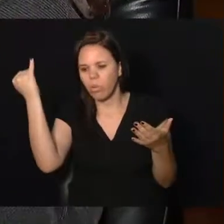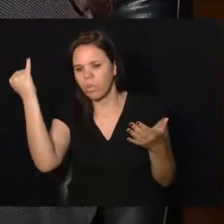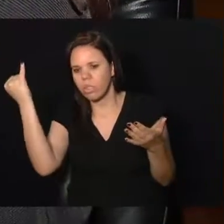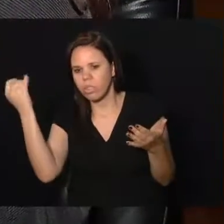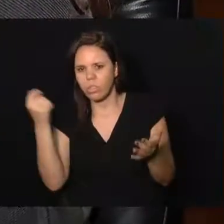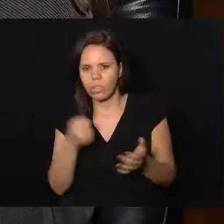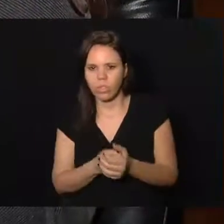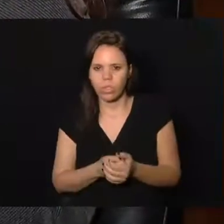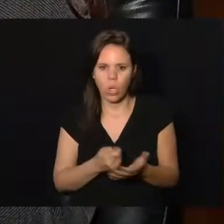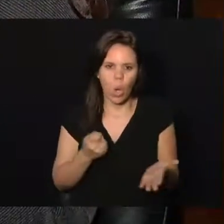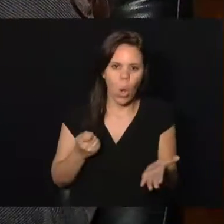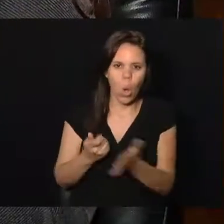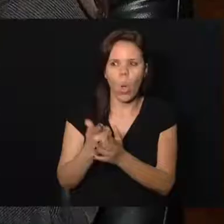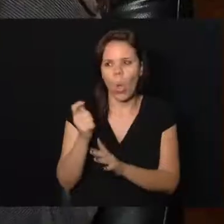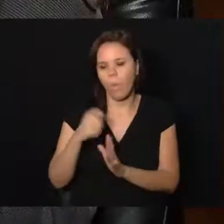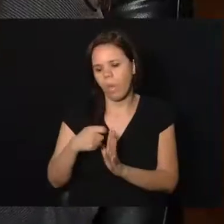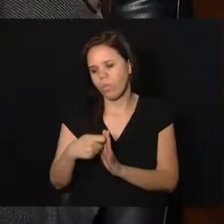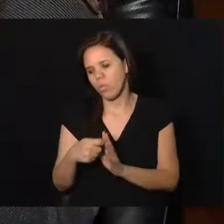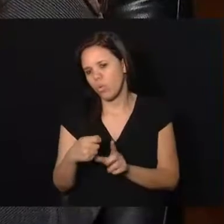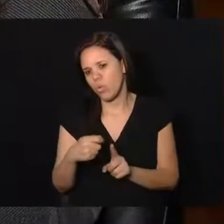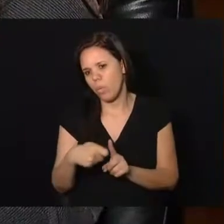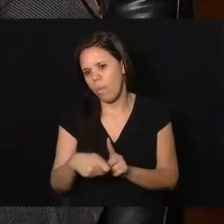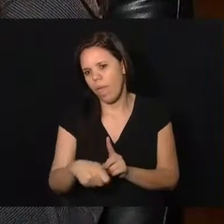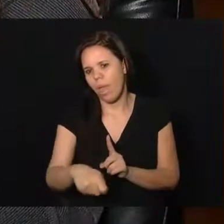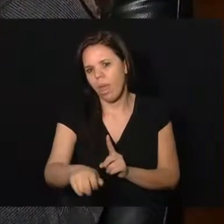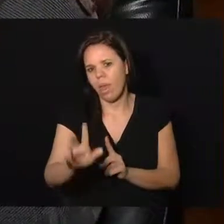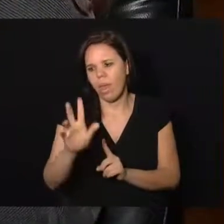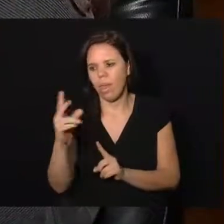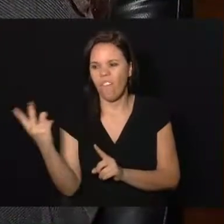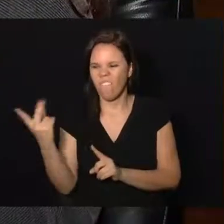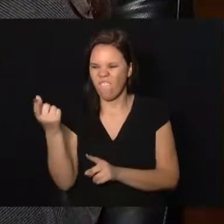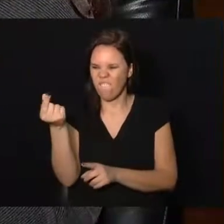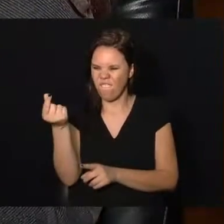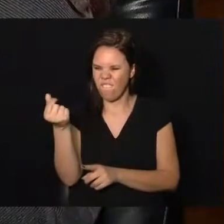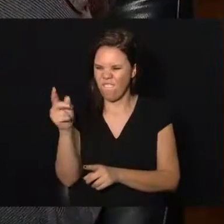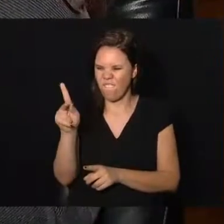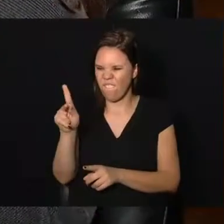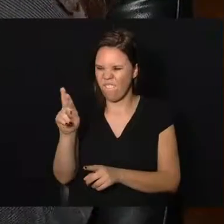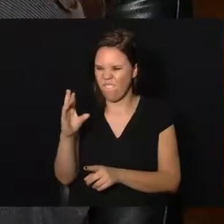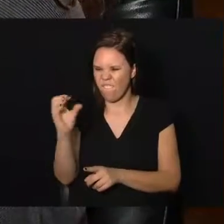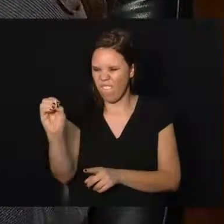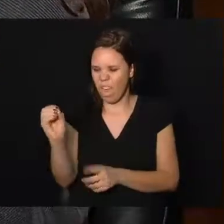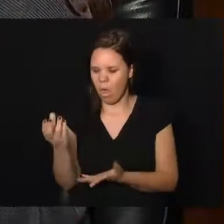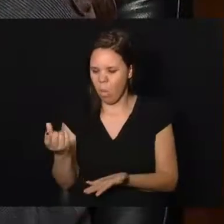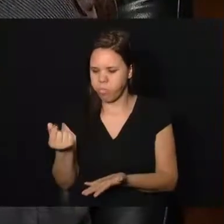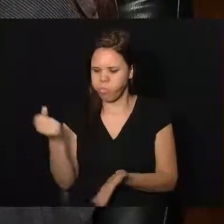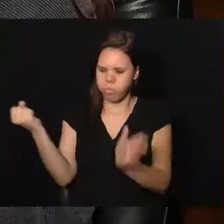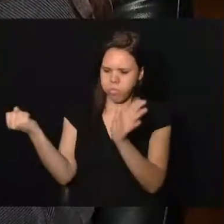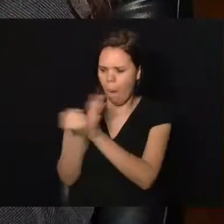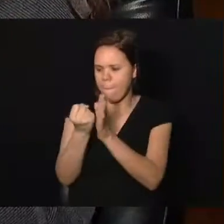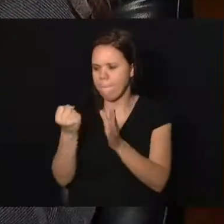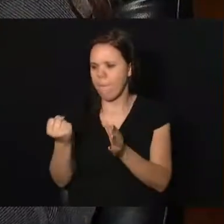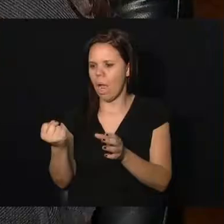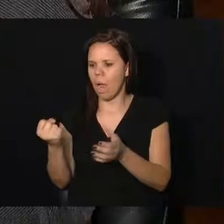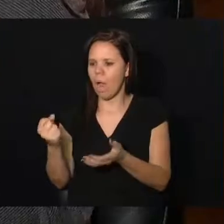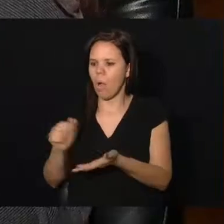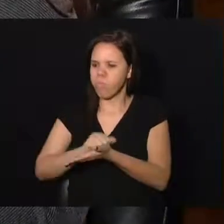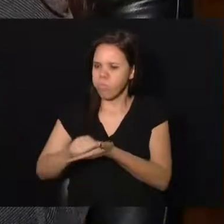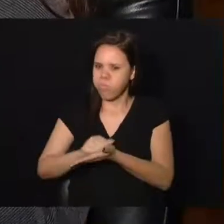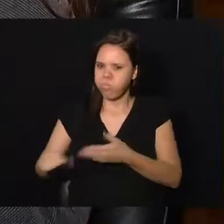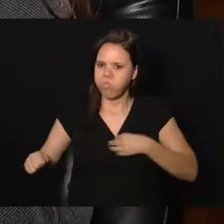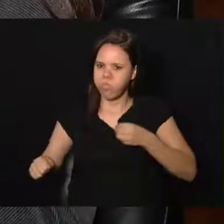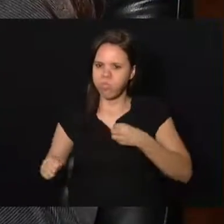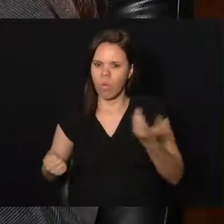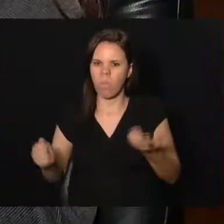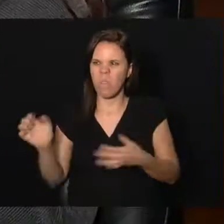exemplo, compras do mês. Você vai se basear no preço. Você não precisa escolher a marca de sabão em pó mais cara, porque é a